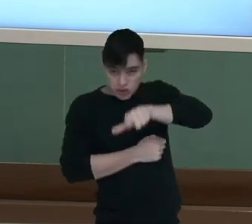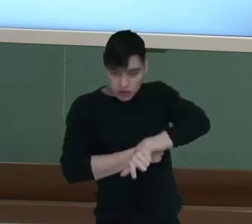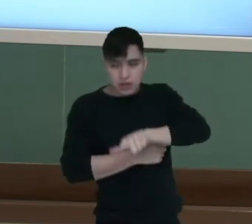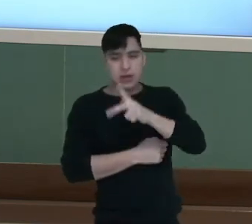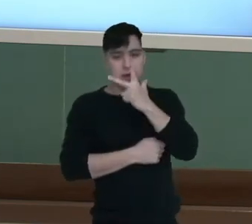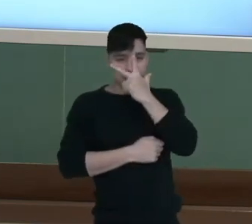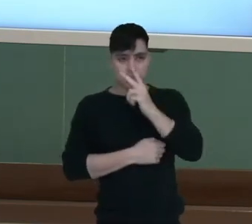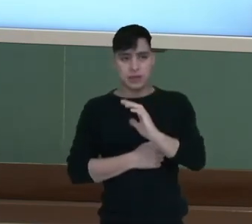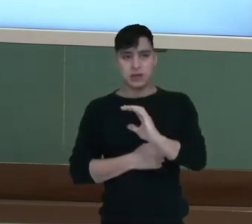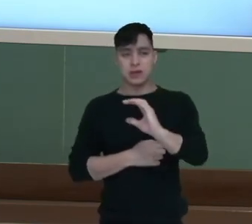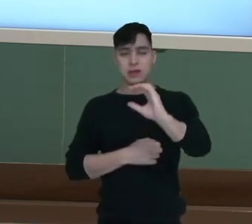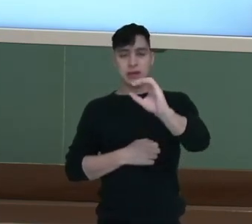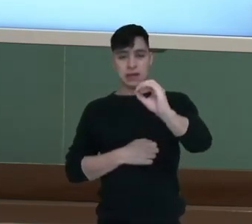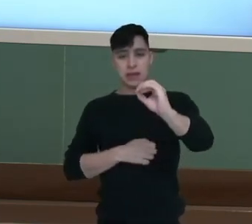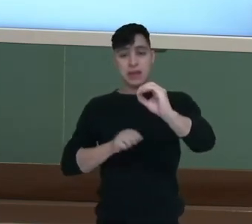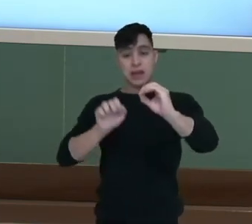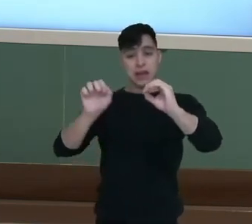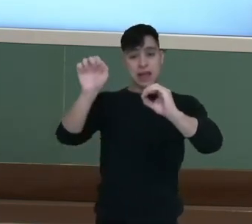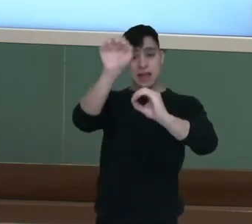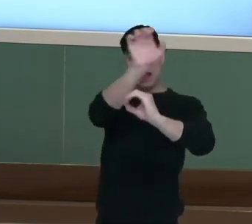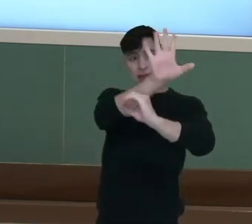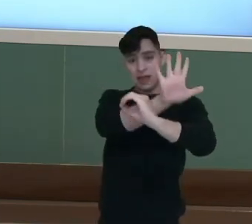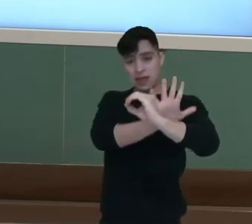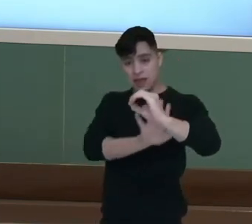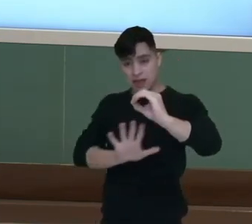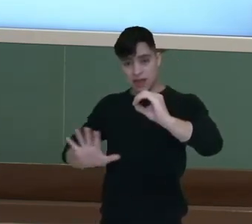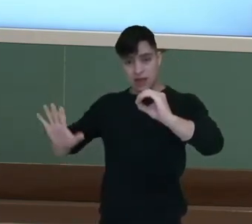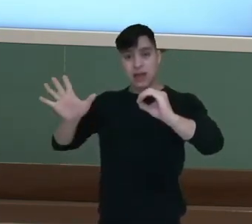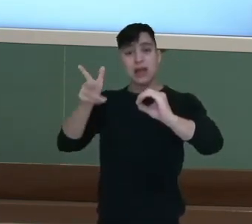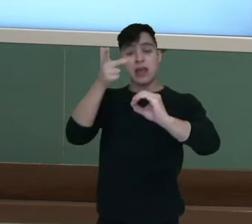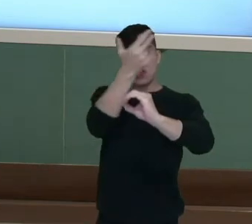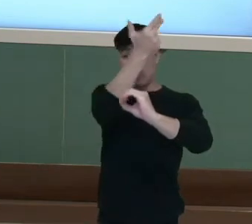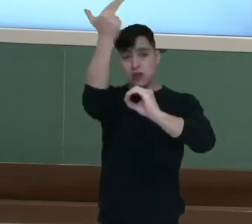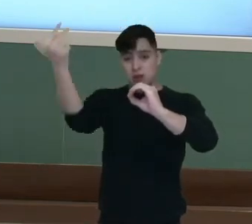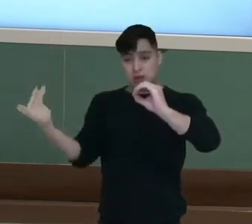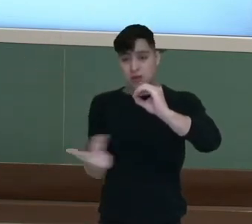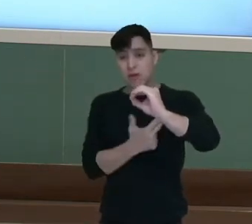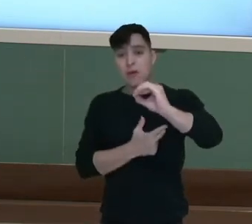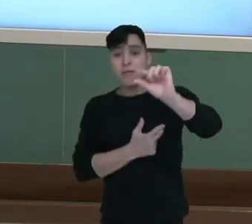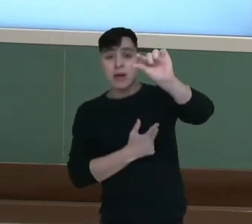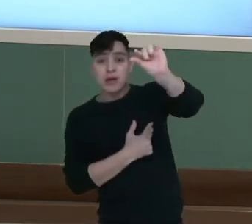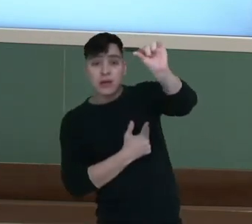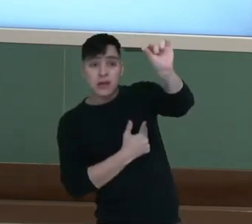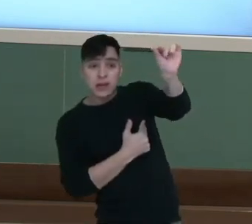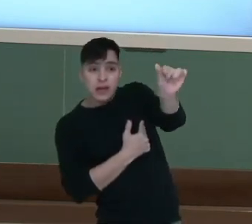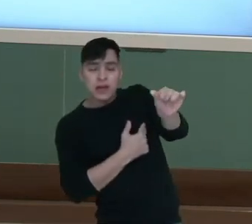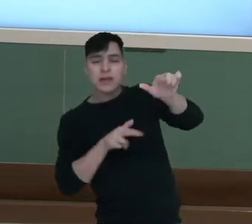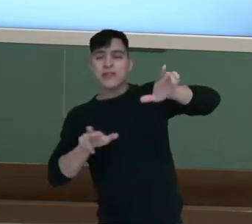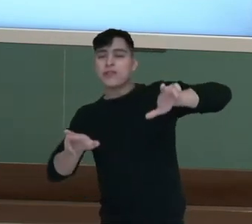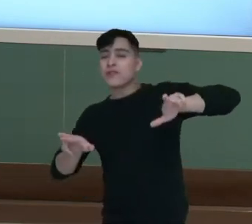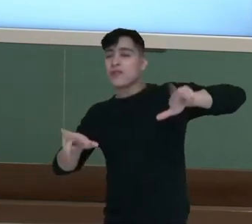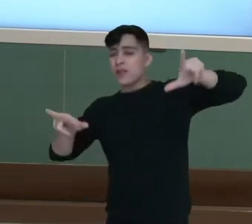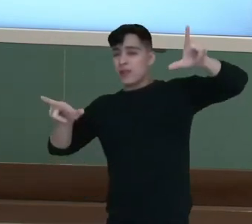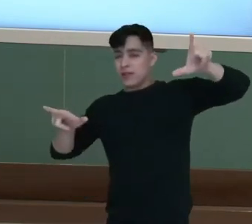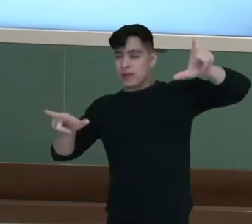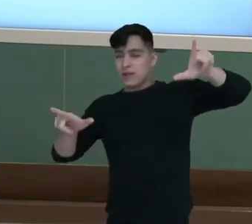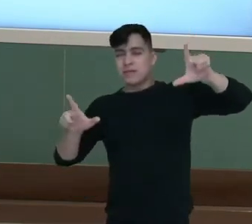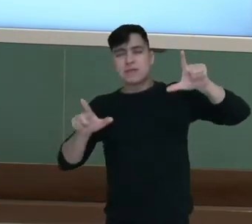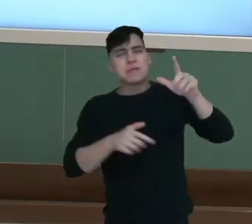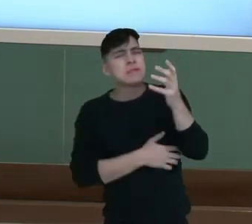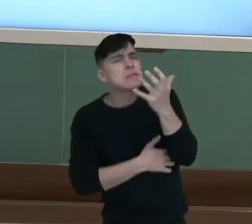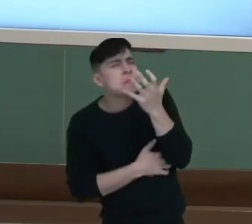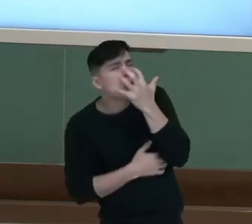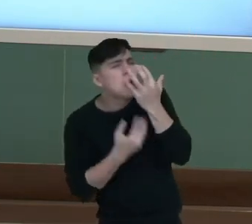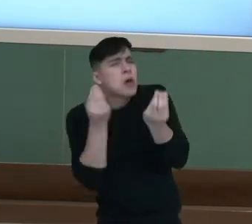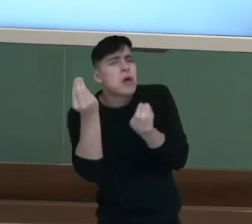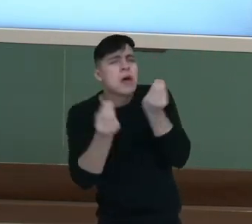áreas são iguais. As áreas são iguais, mas os comprimentos de arcos são diferentes. E como assim